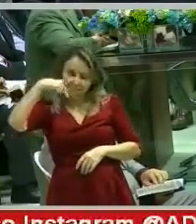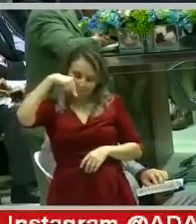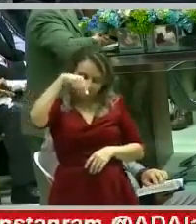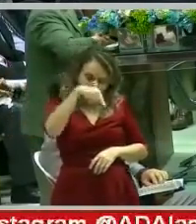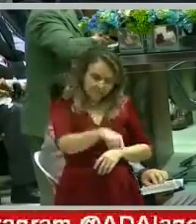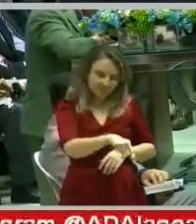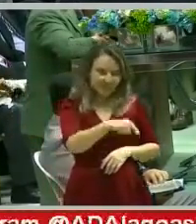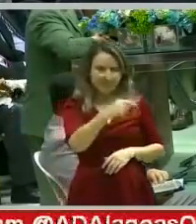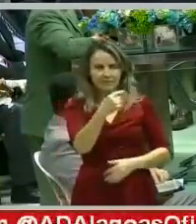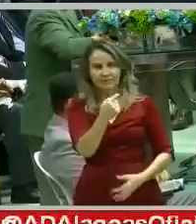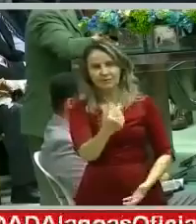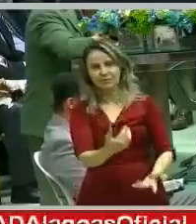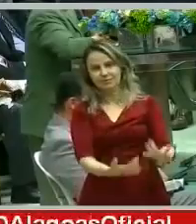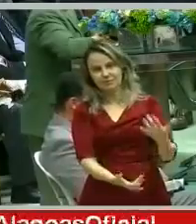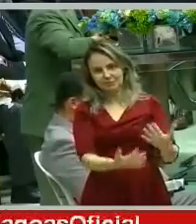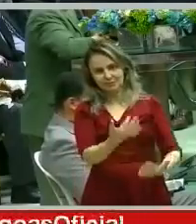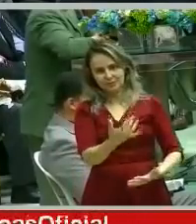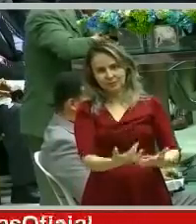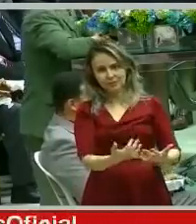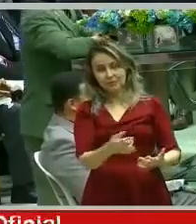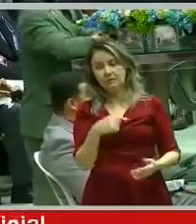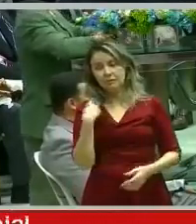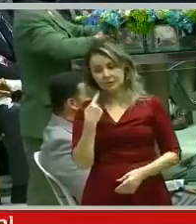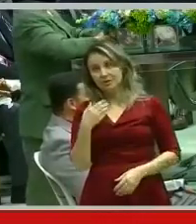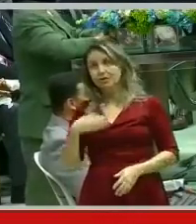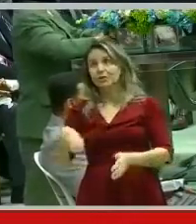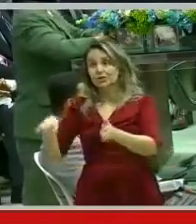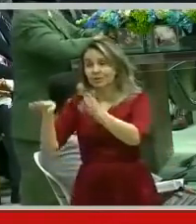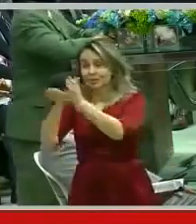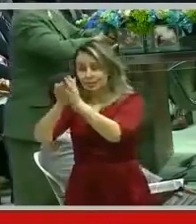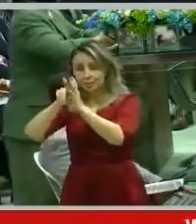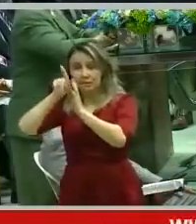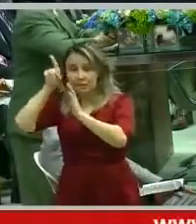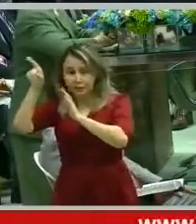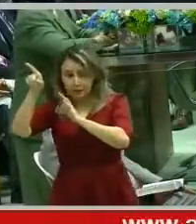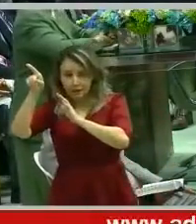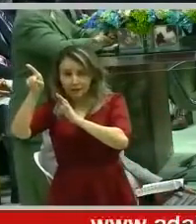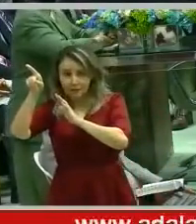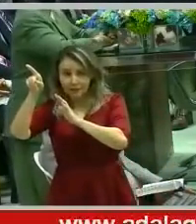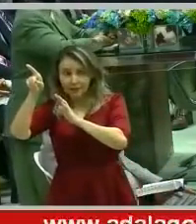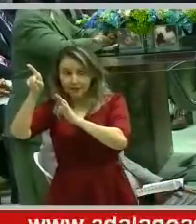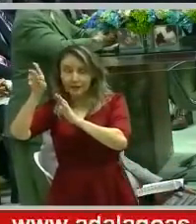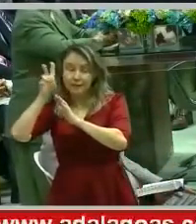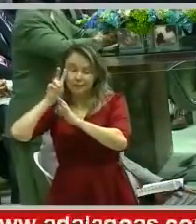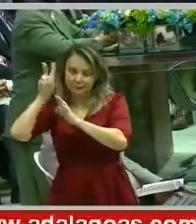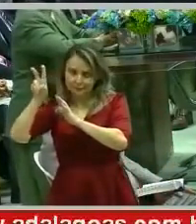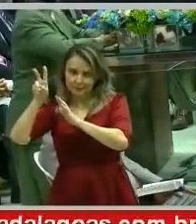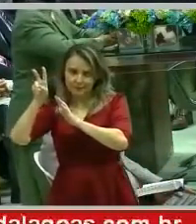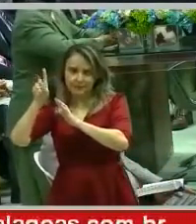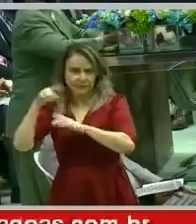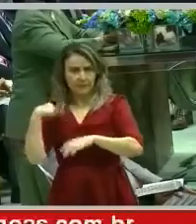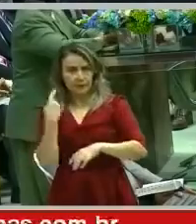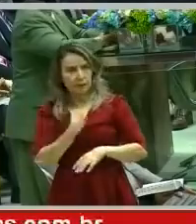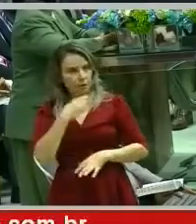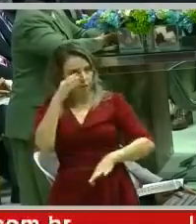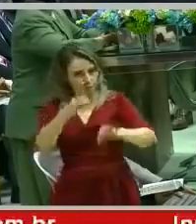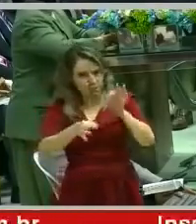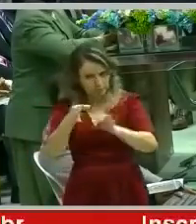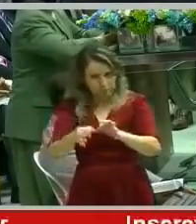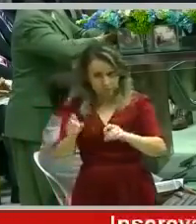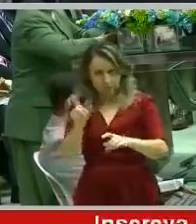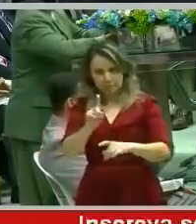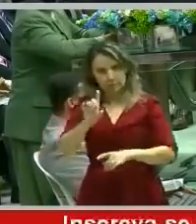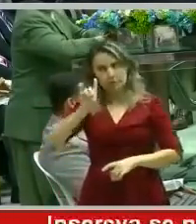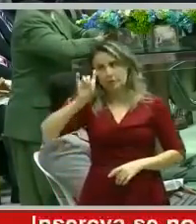chegar lá, a gente sabe quem foi e quem não foi. Não vamos julgar. Quem julga é Deus. Então, irmão, todo mundo